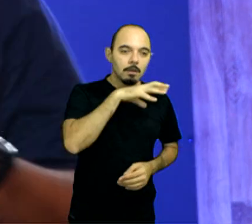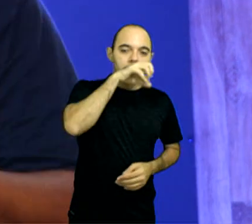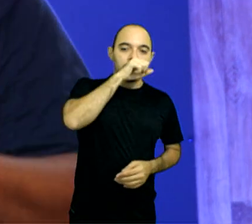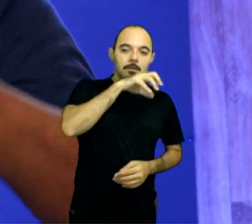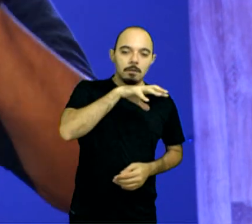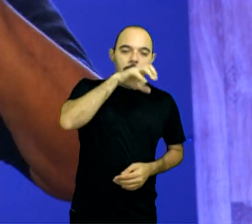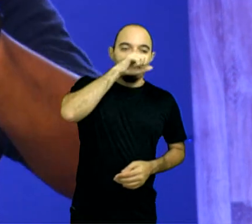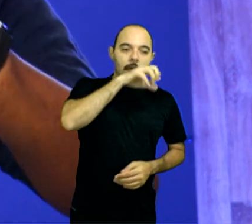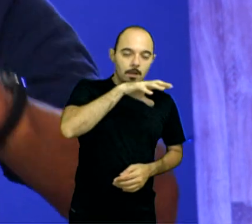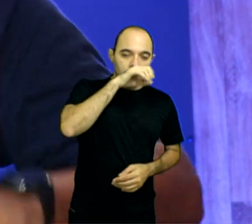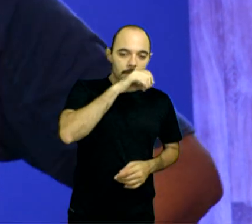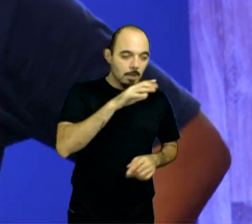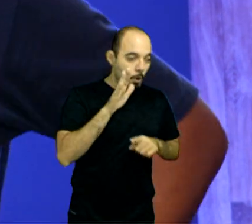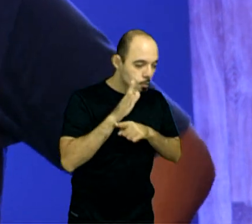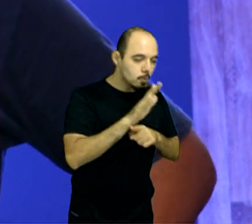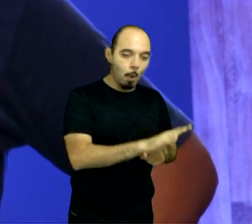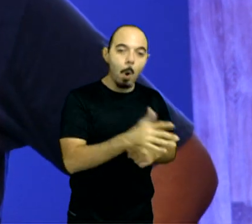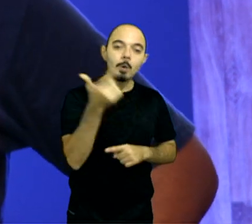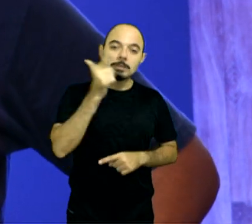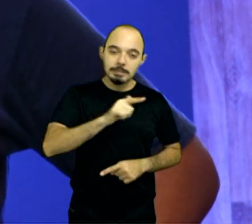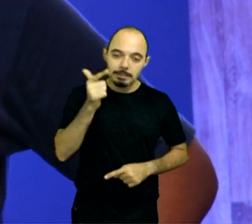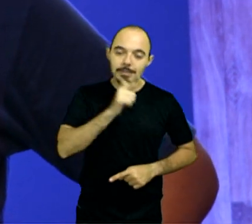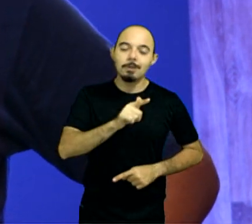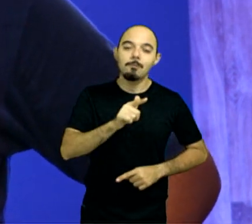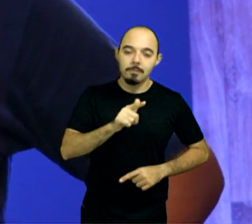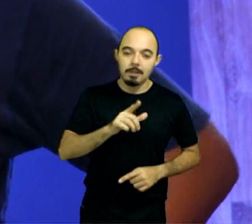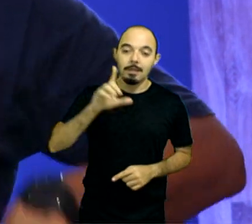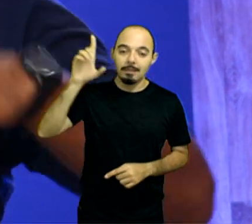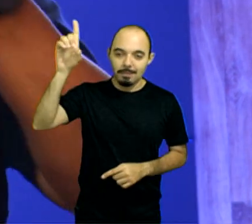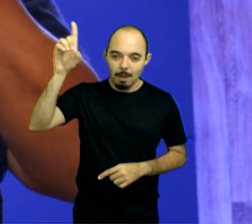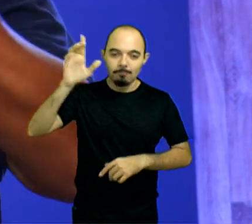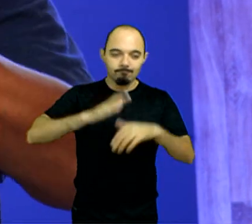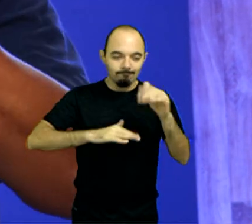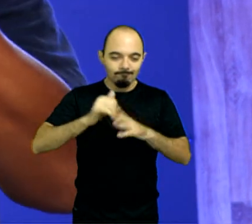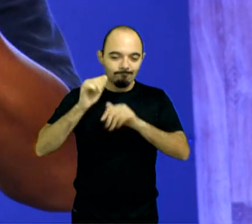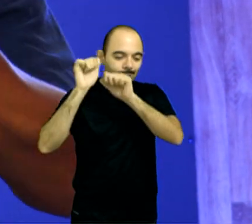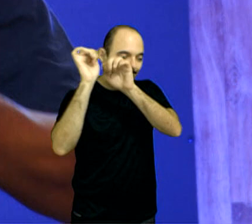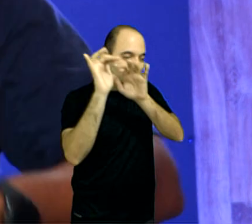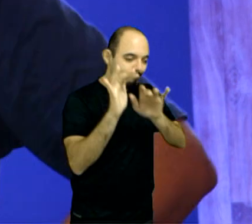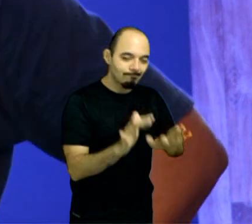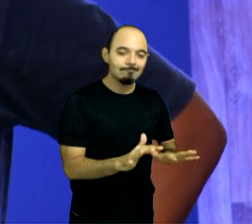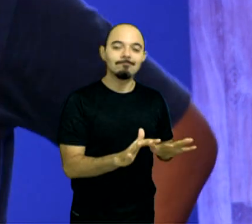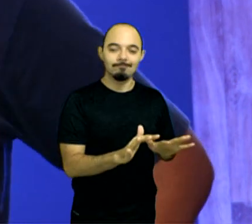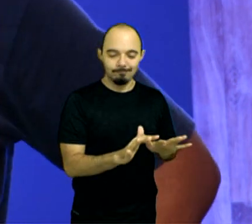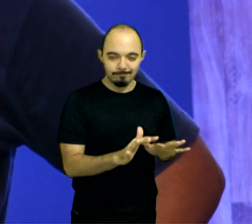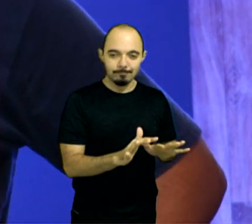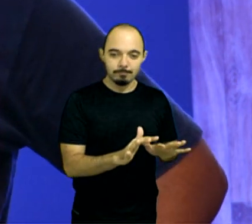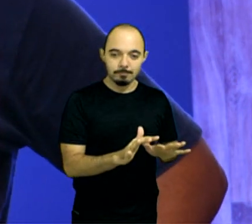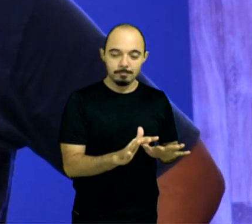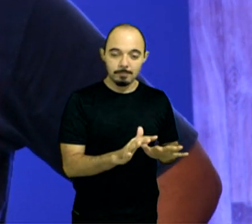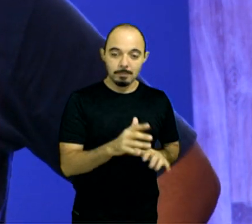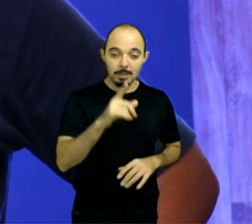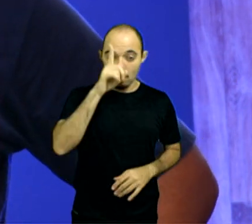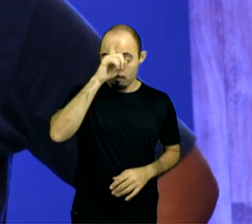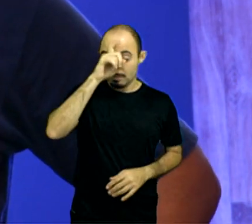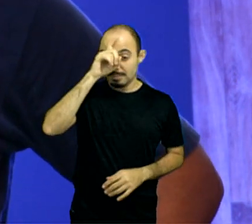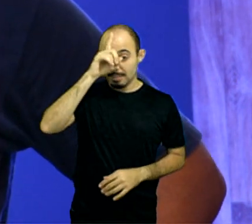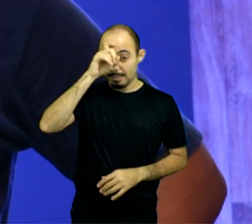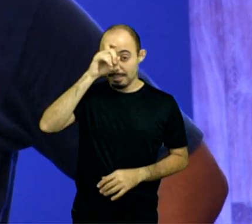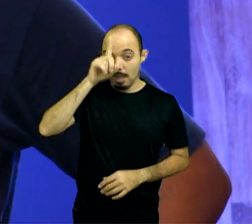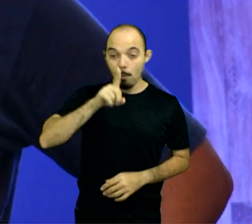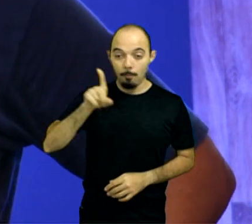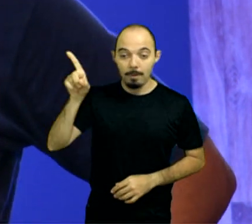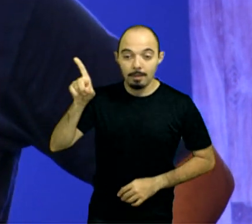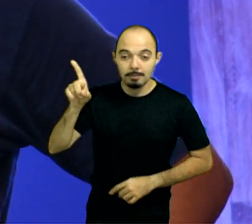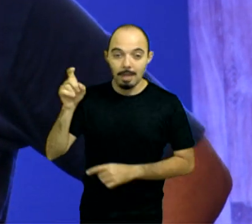foi acontecendo. Deus foi colocando a mão, né? Me levou para o hospital. O SAMU foi muito rápido, né? Me levou para